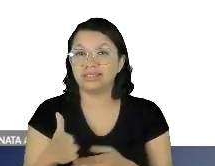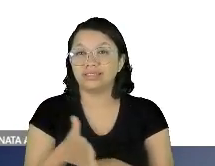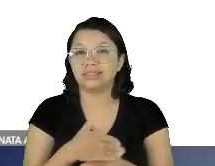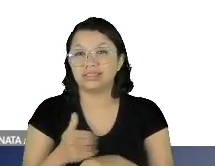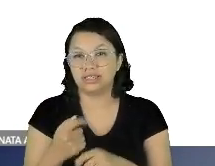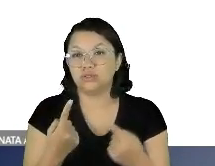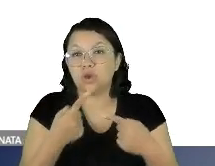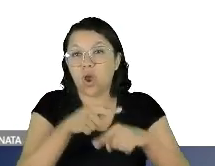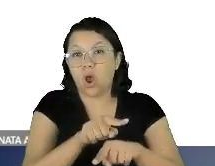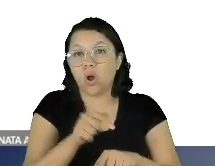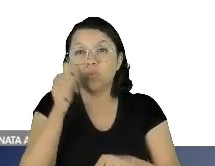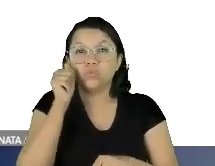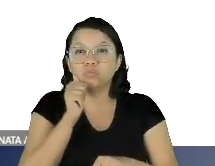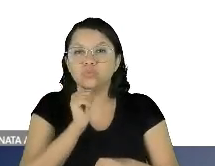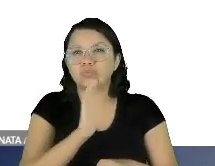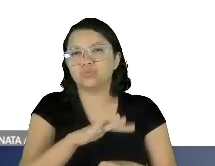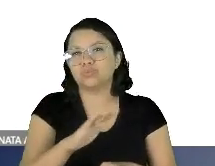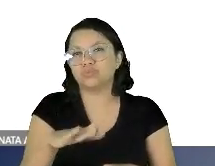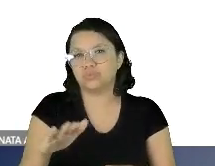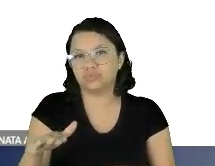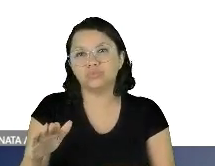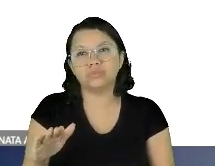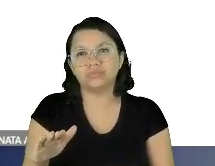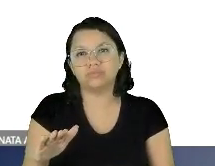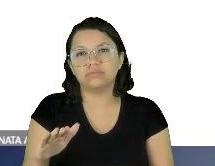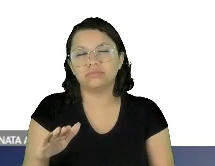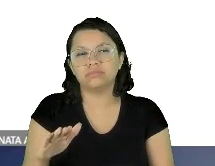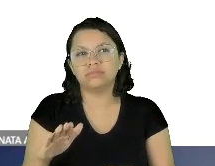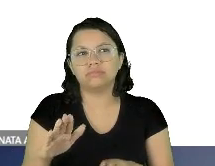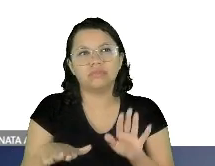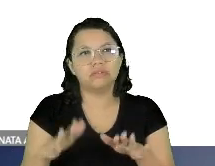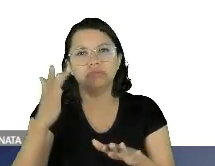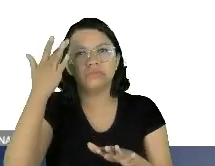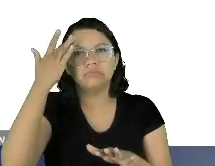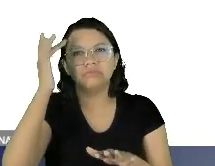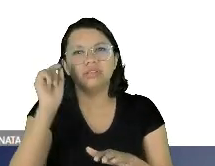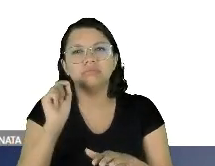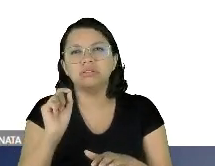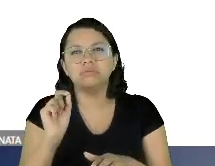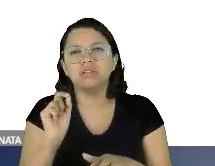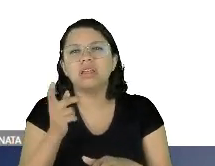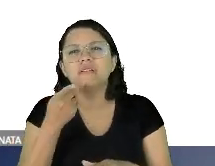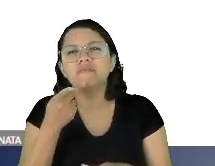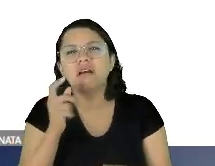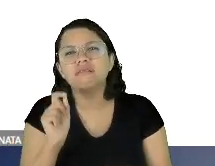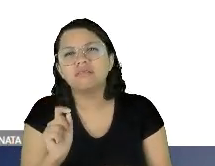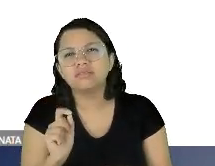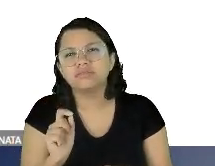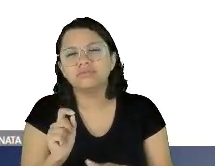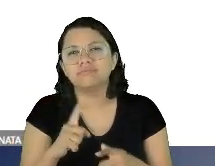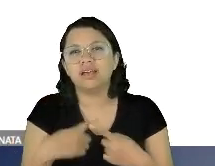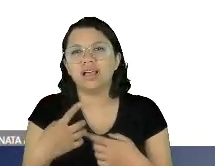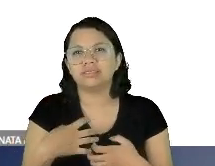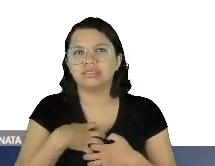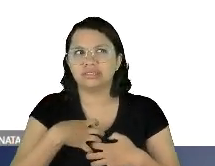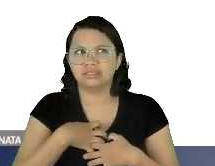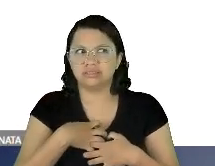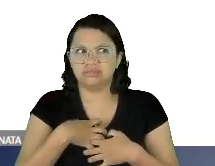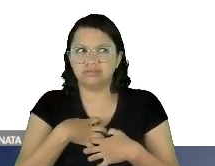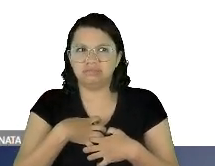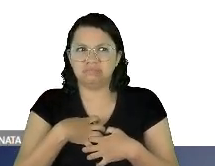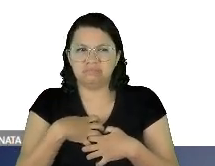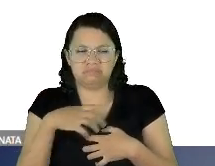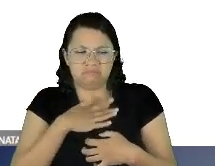meninas, quando as meninas sequer sabem o que estão ouvindo, mas que já sentem uma imensa